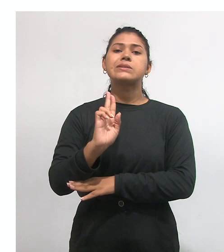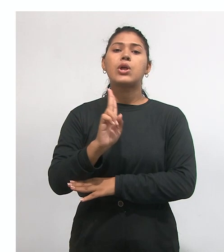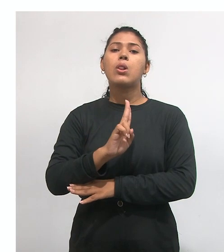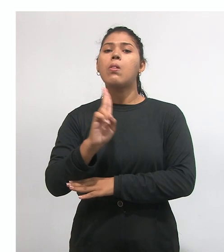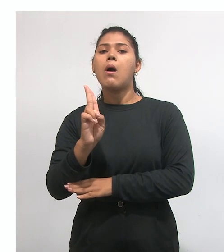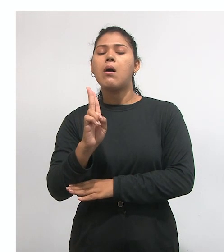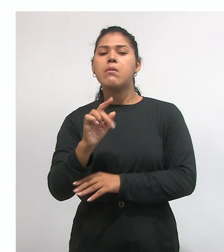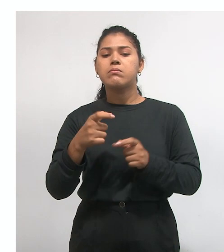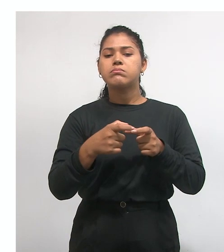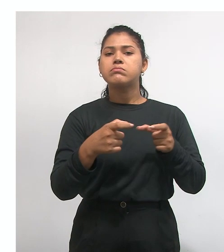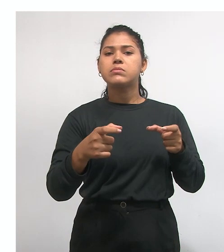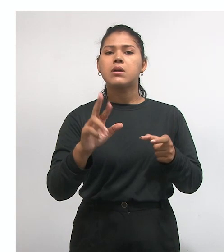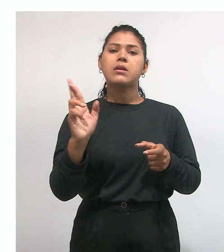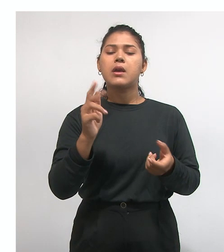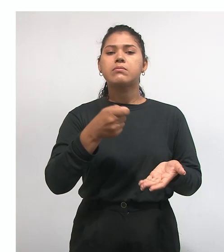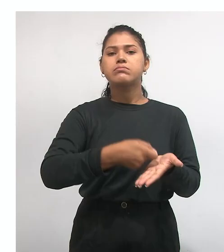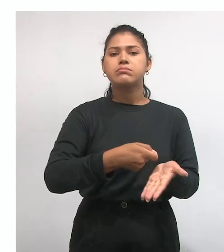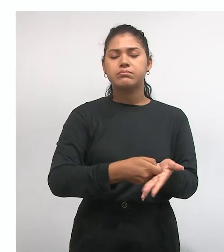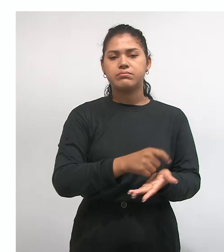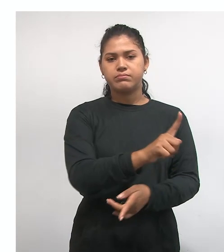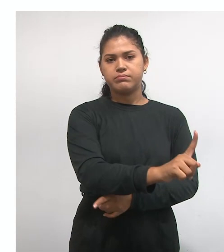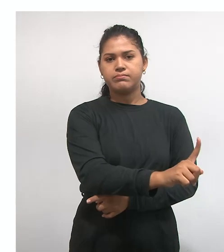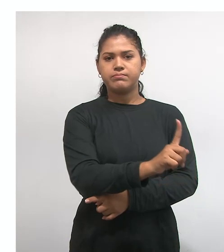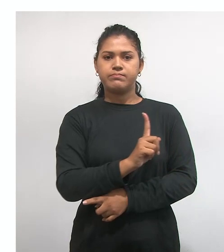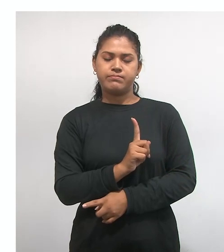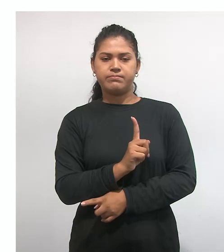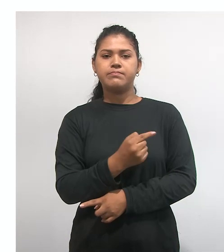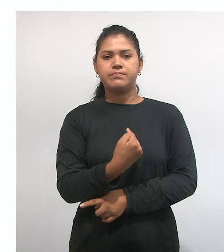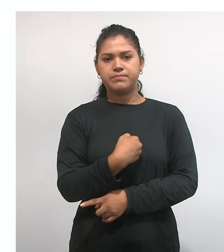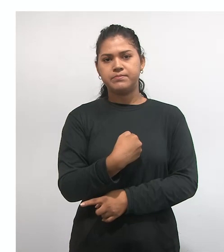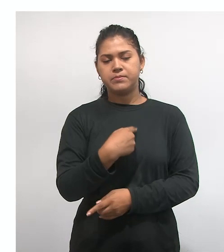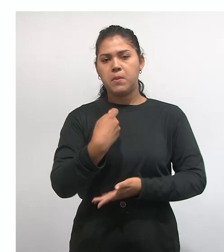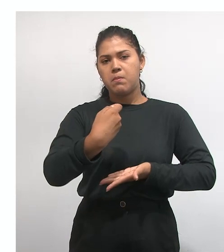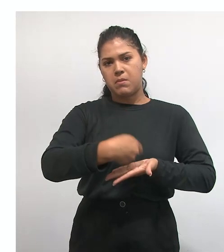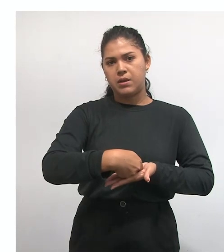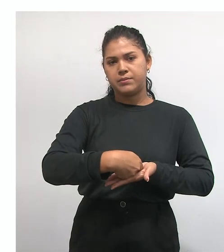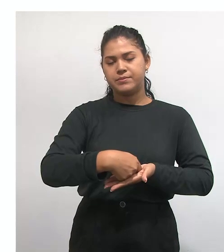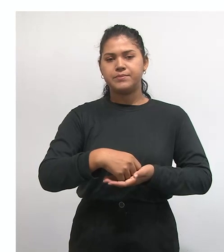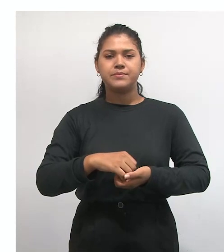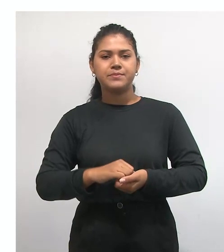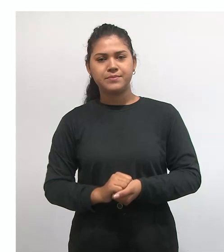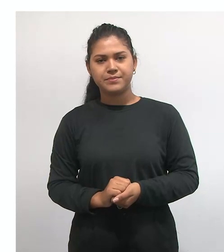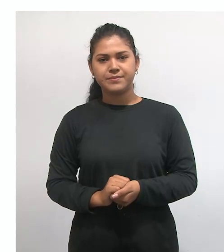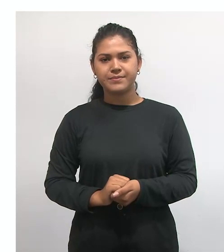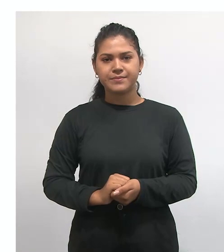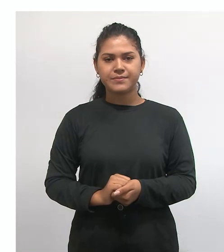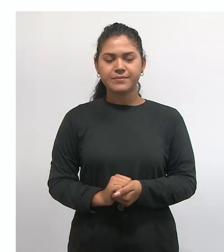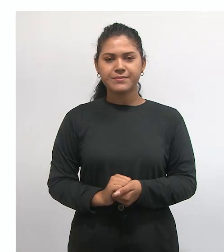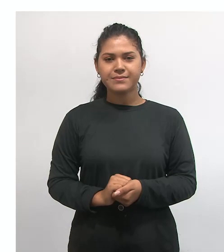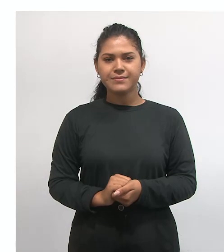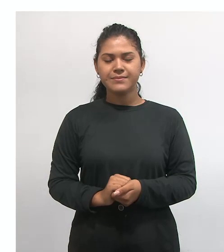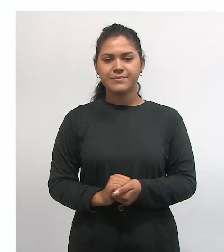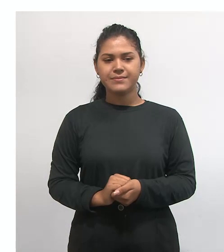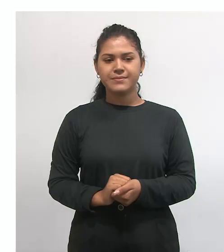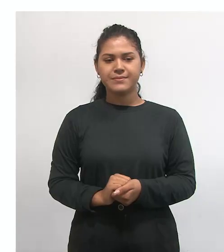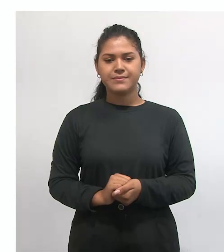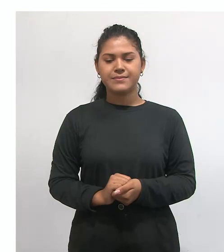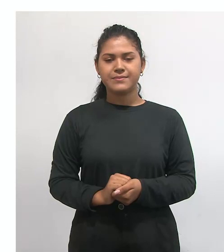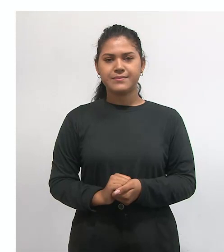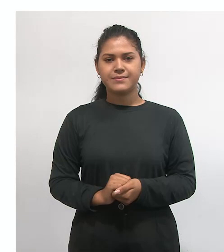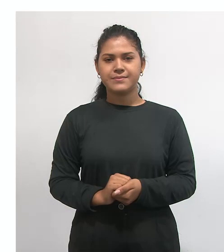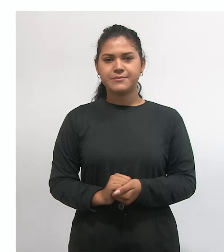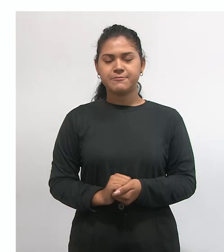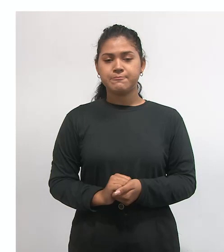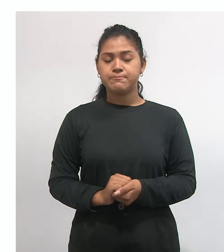você tem a obrigação de fazer o pagamento desse IPTU, por exemplo, desse imóvel, tá? Olha só, dando